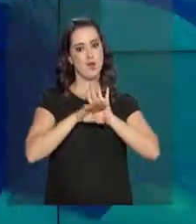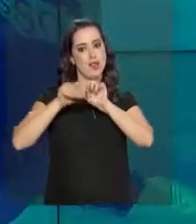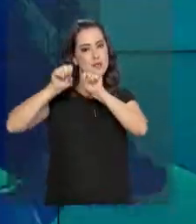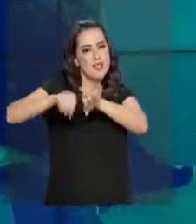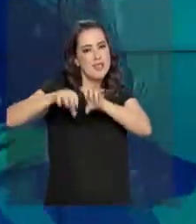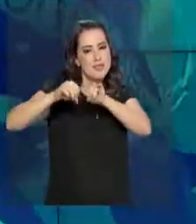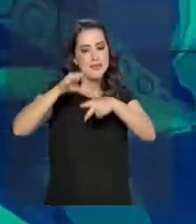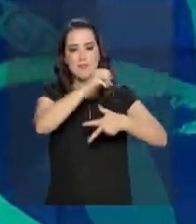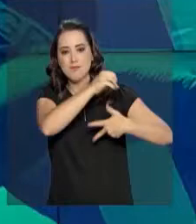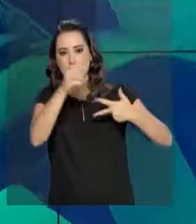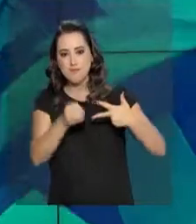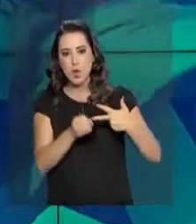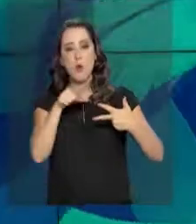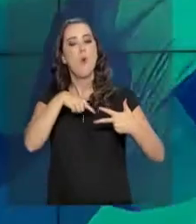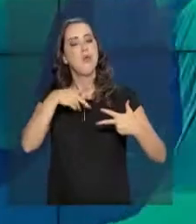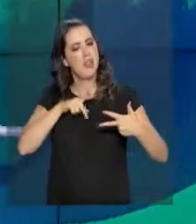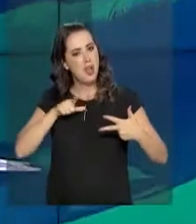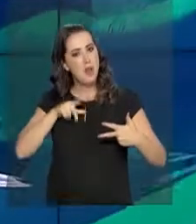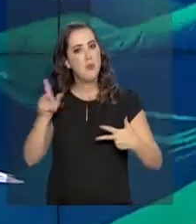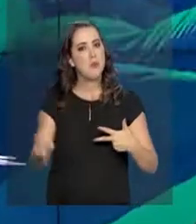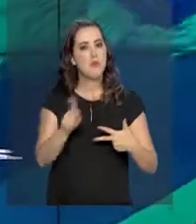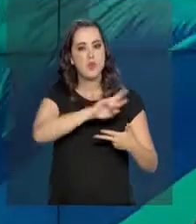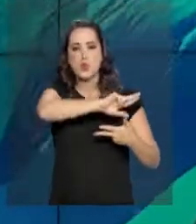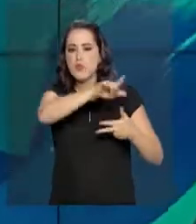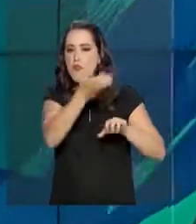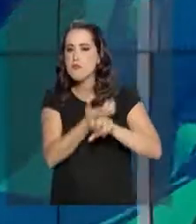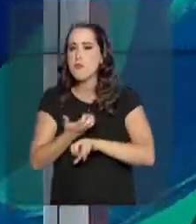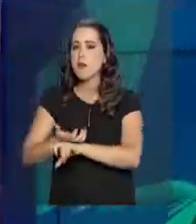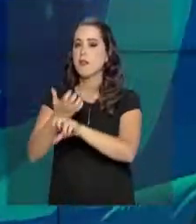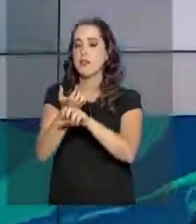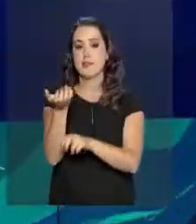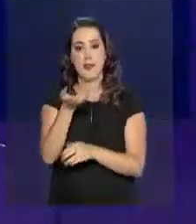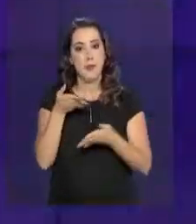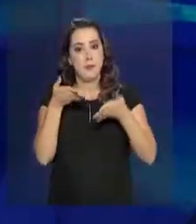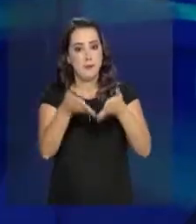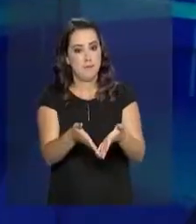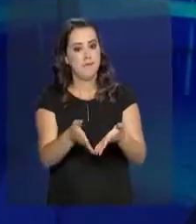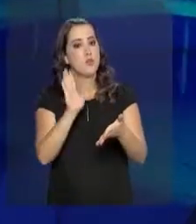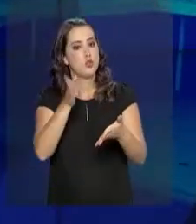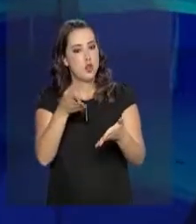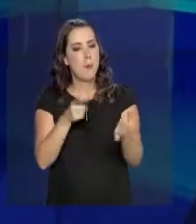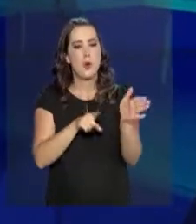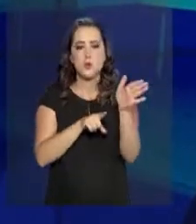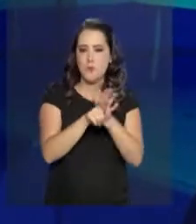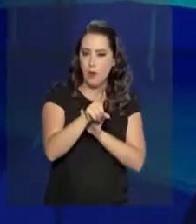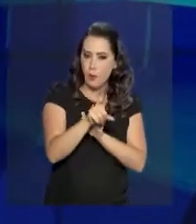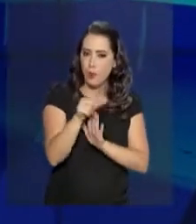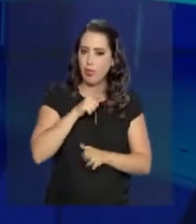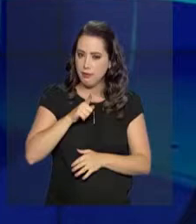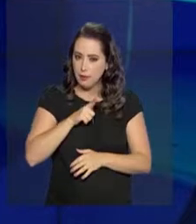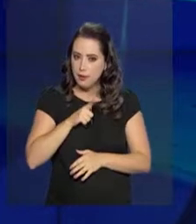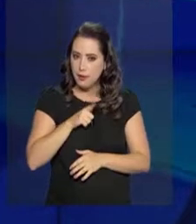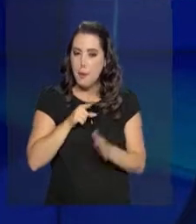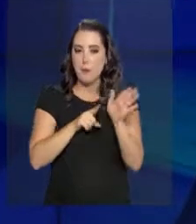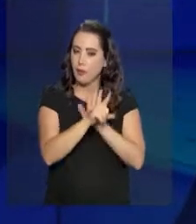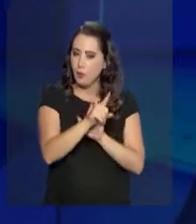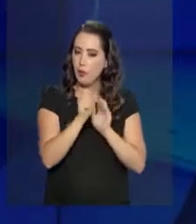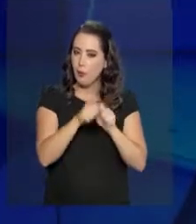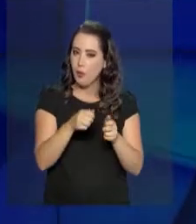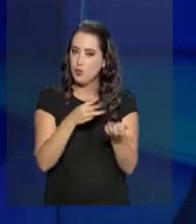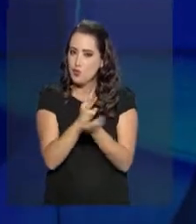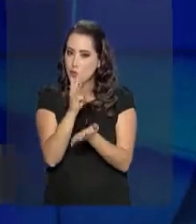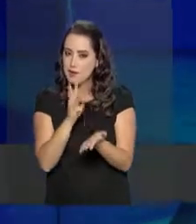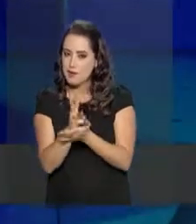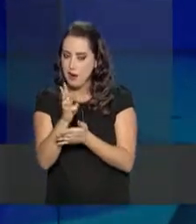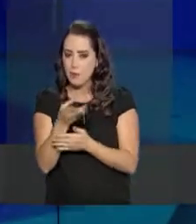enem com a participação de professores de várias disciplinas quem quiser participar já pode mandar uma pergunta para o nosso hatzaki